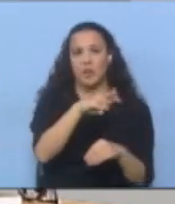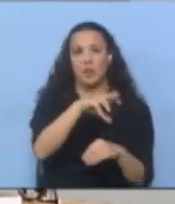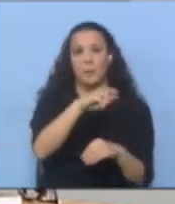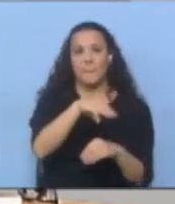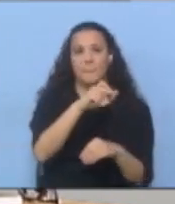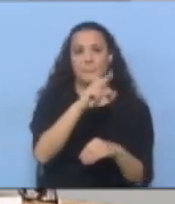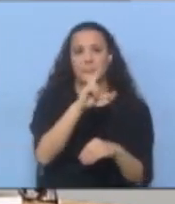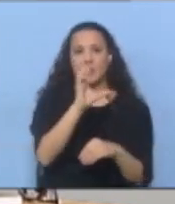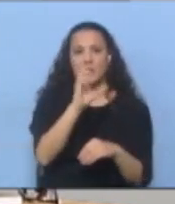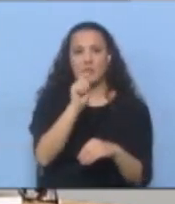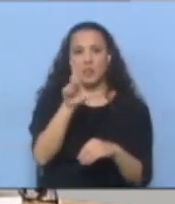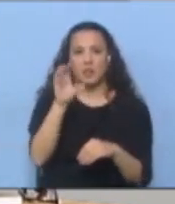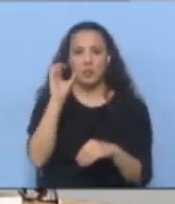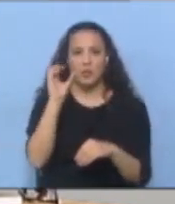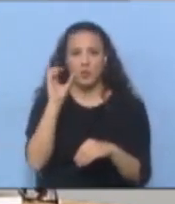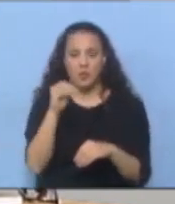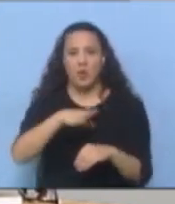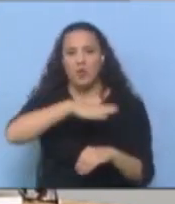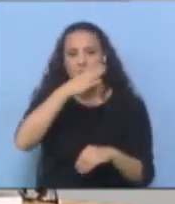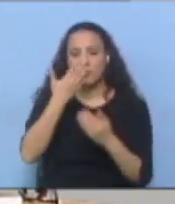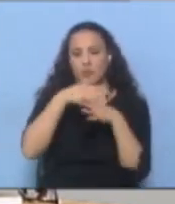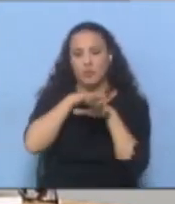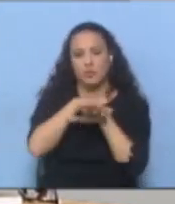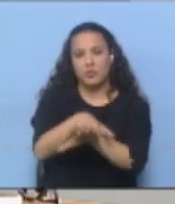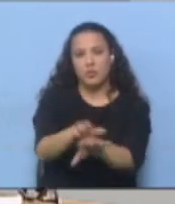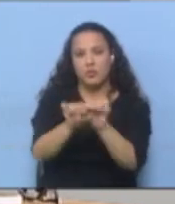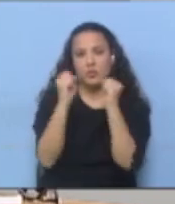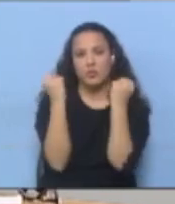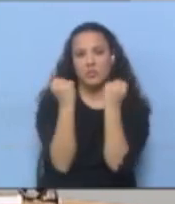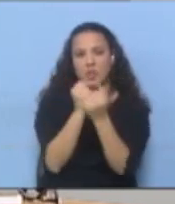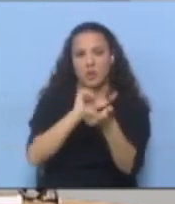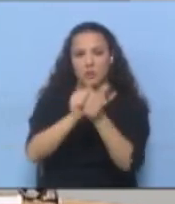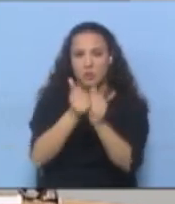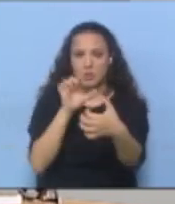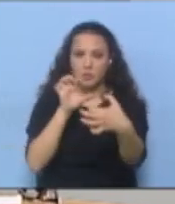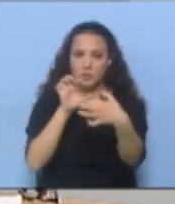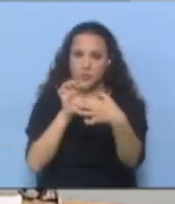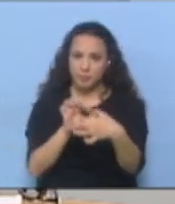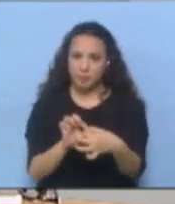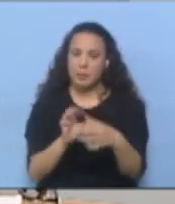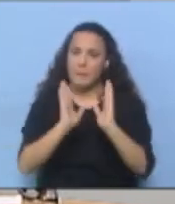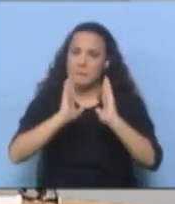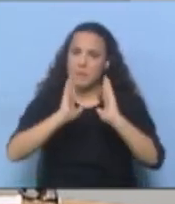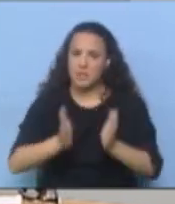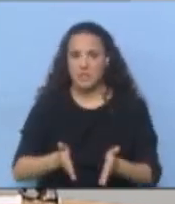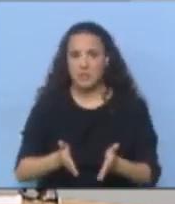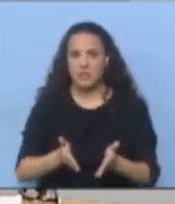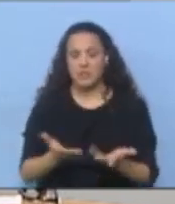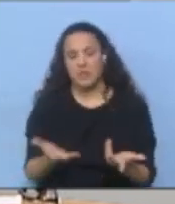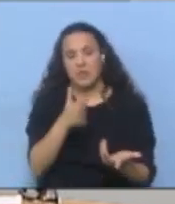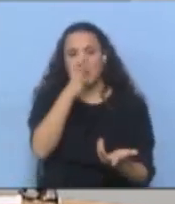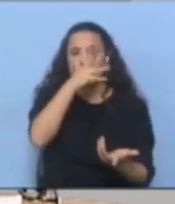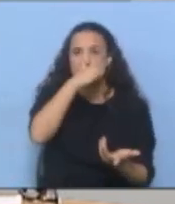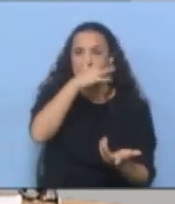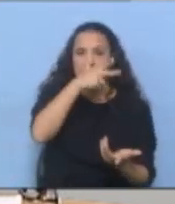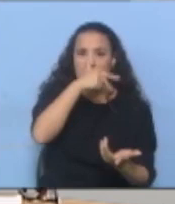sobre essa dimensão inclusiva e social que o desporto tem de ter. Infelizmente, não é a